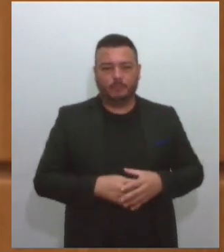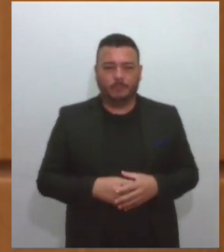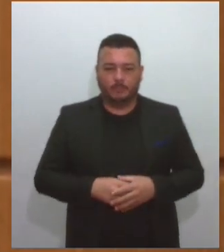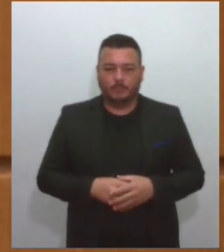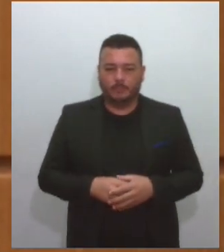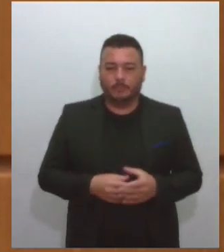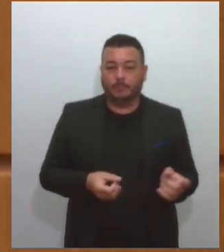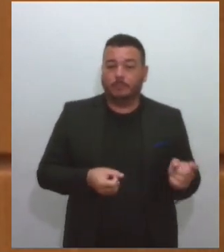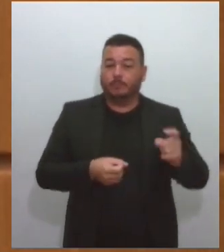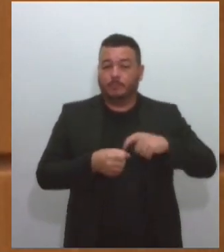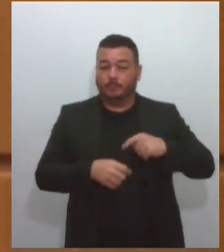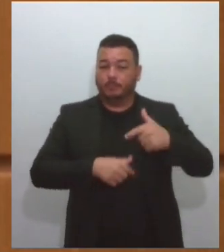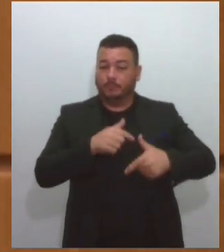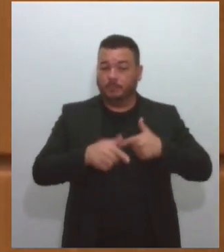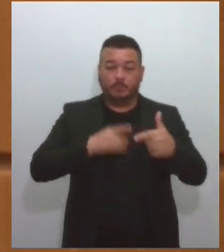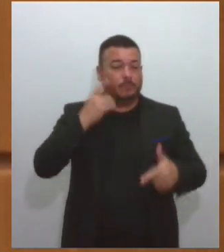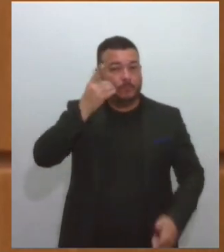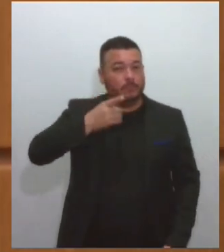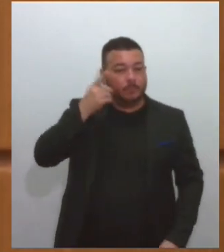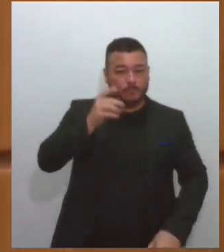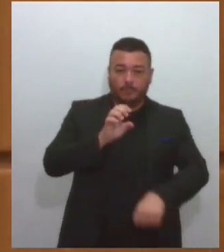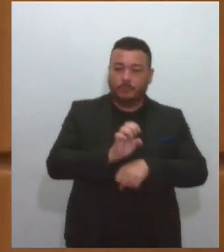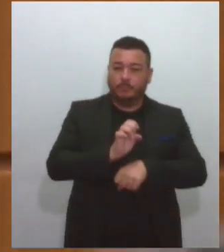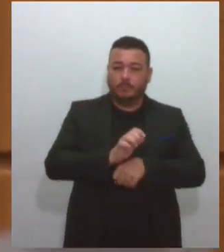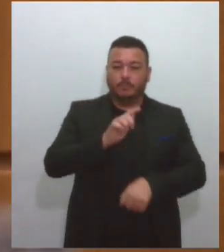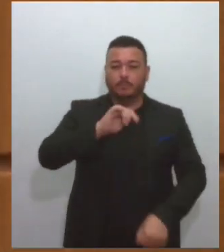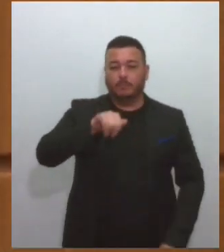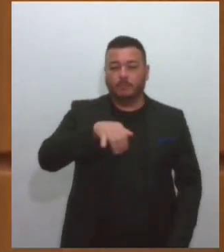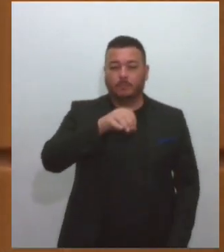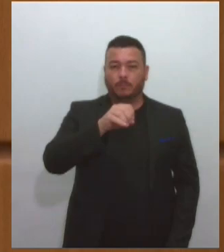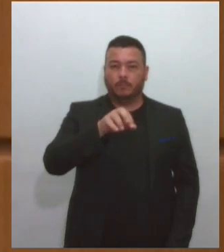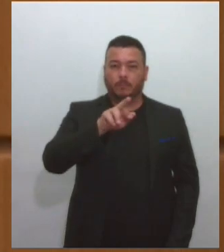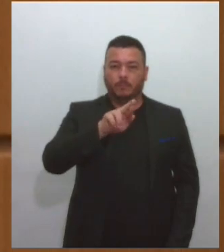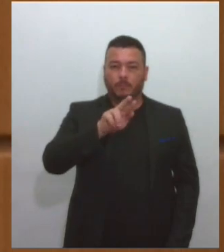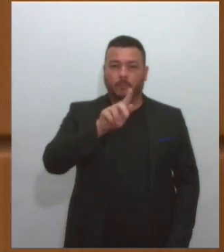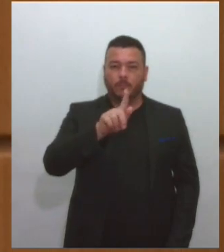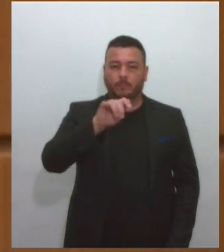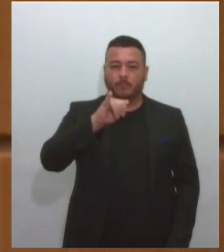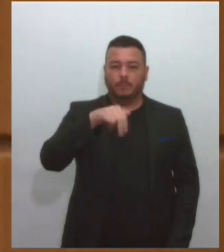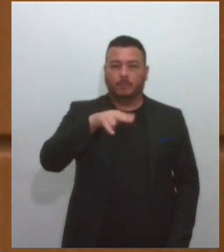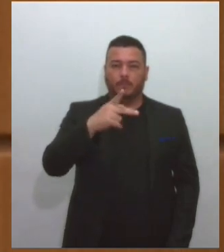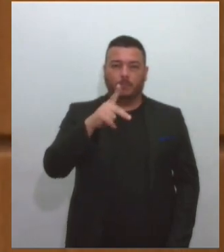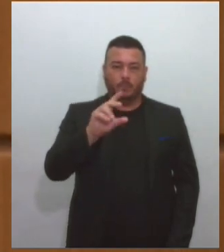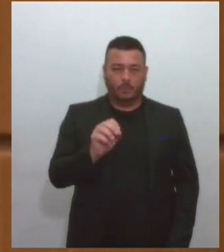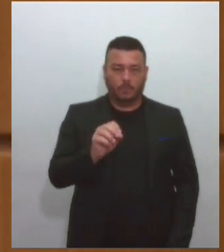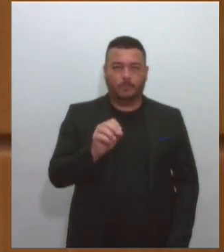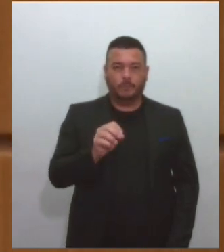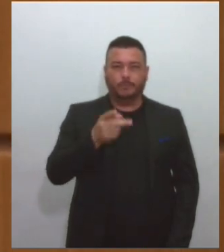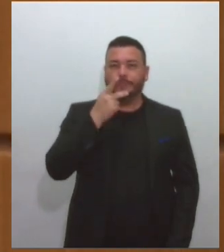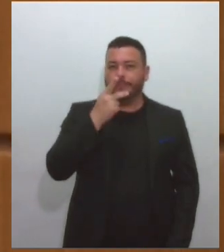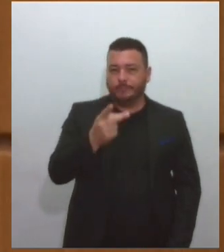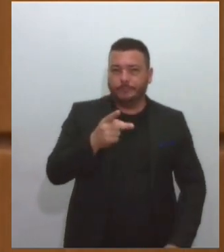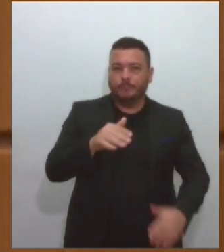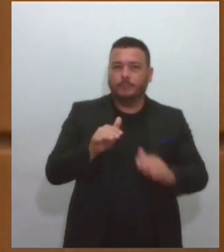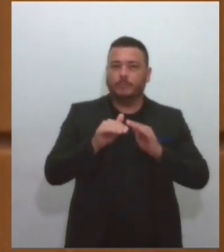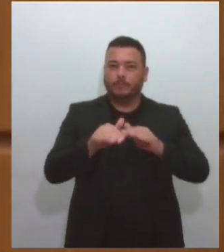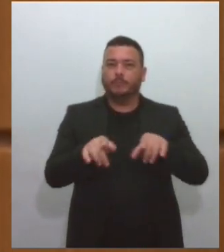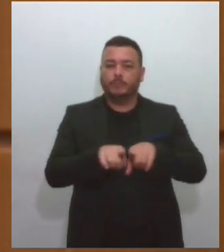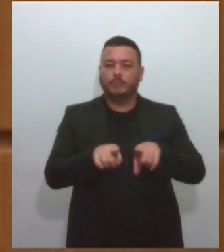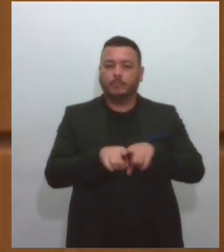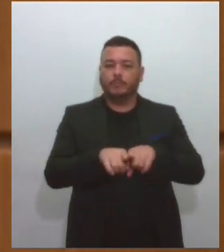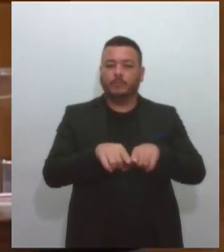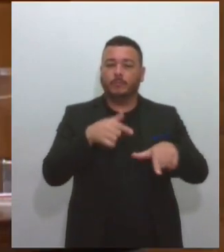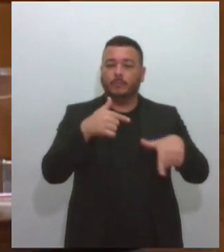de deputado estadual, Jorginho Araújo usou a tribuna para falar sobre a concessão parcial de serviços prestados